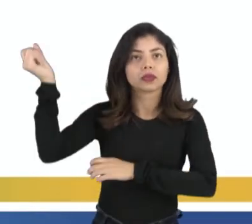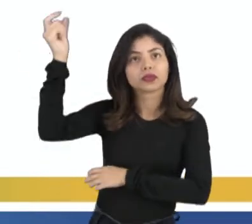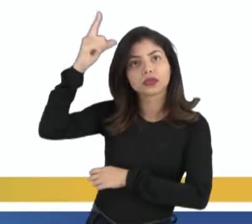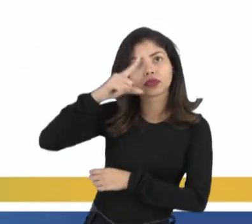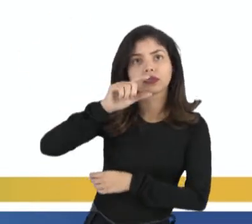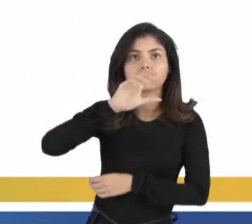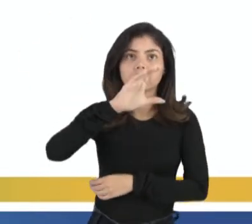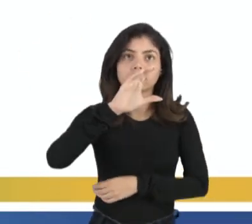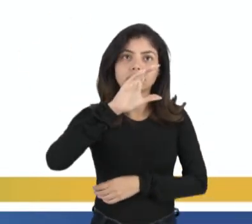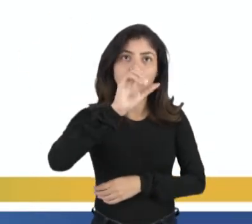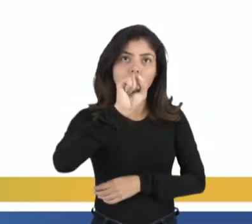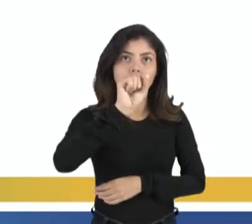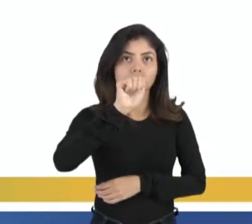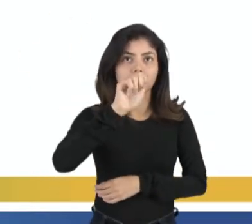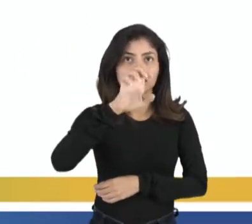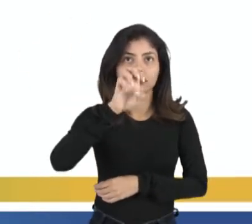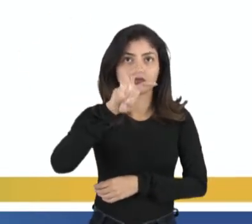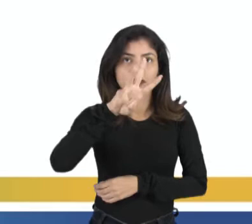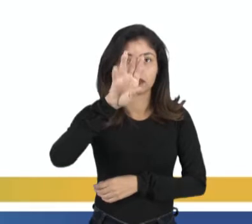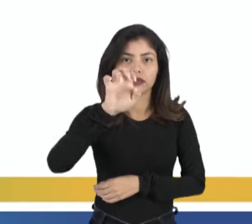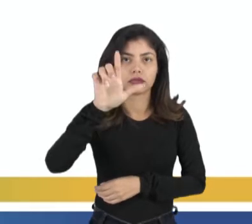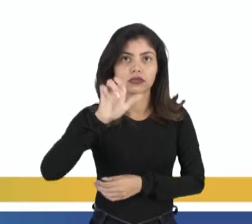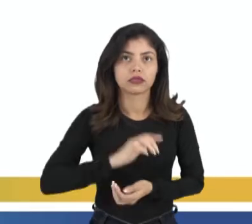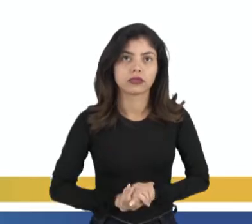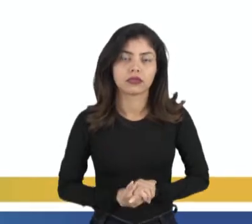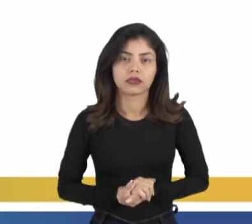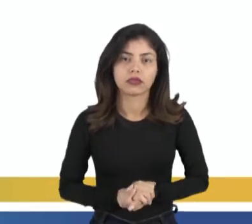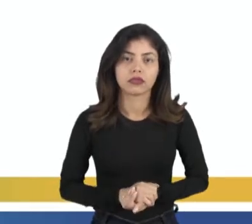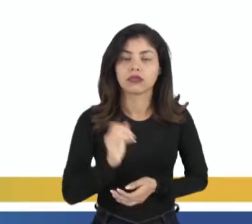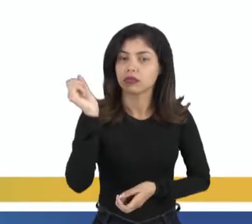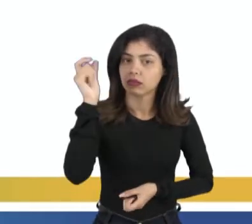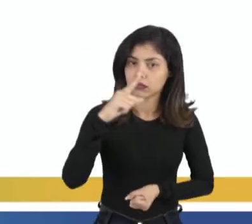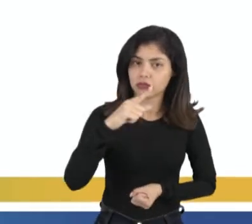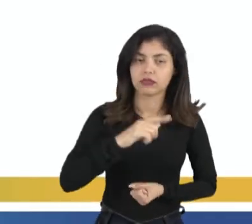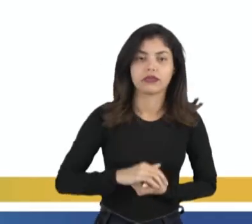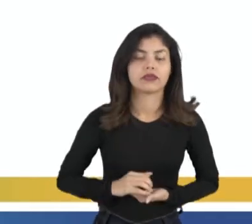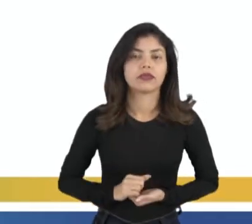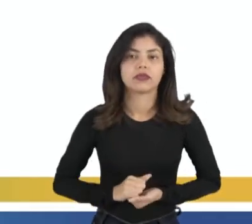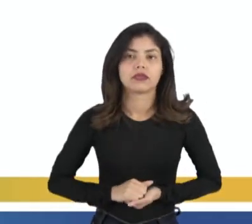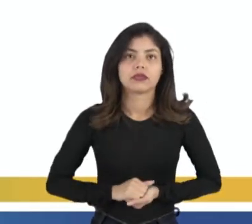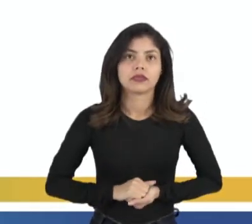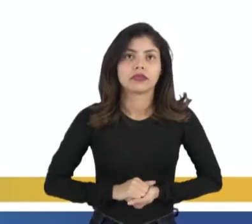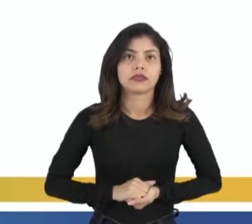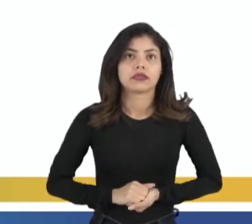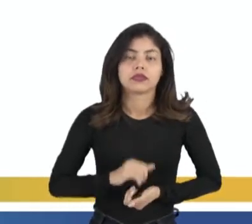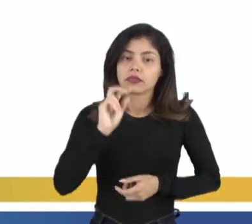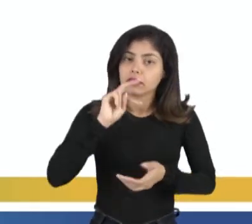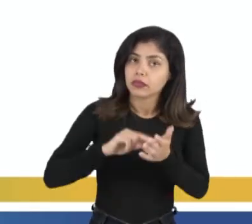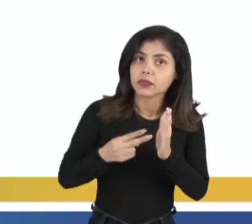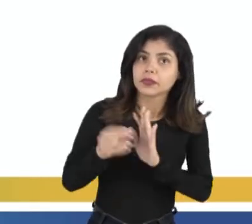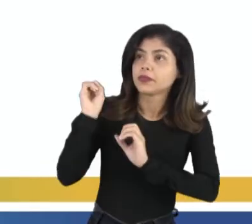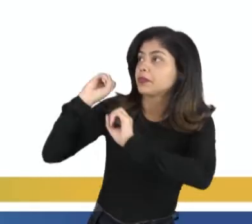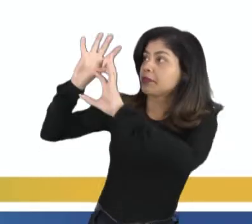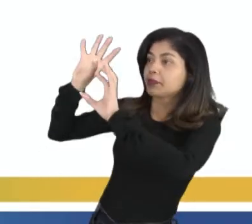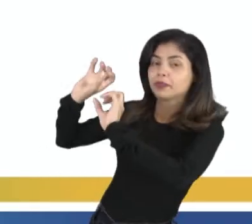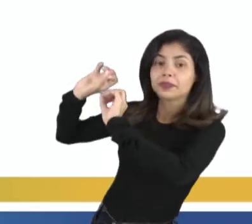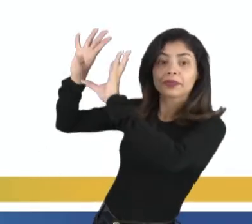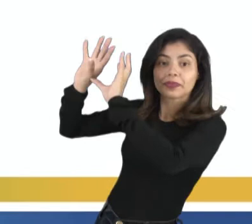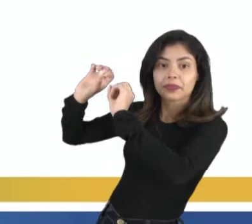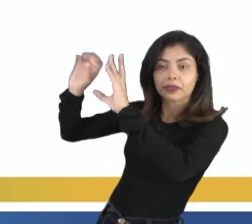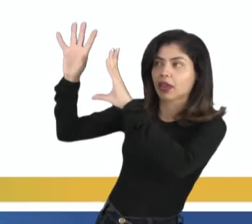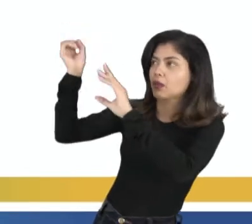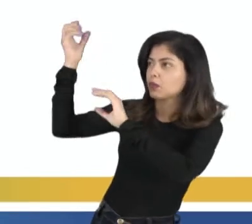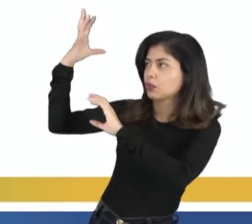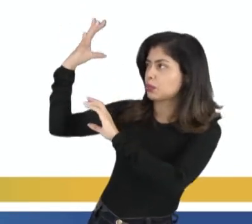sol vem dessa palavra aí ó sol eu né que significa aí sol e sol significa brilhar